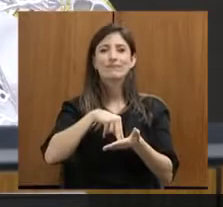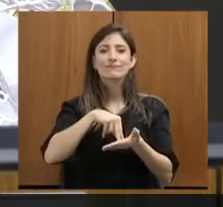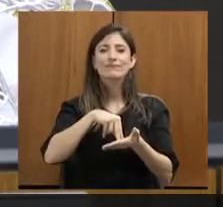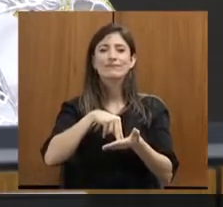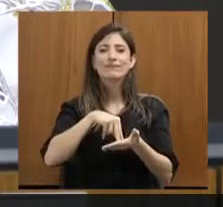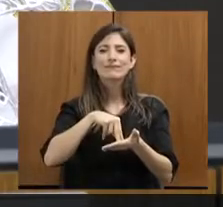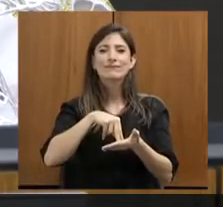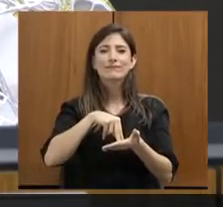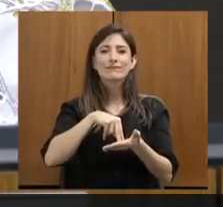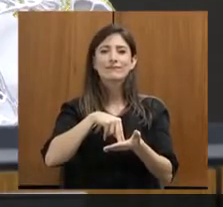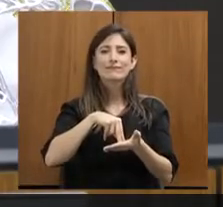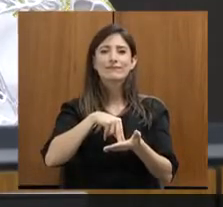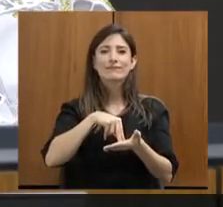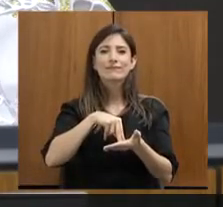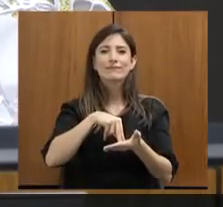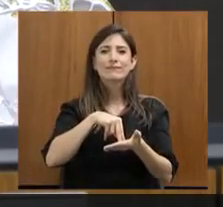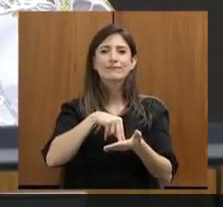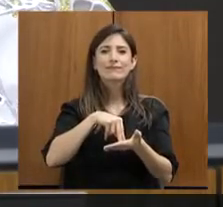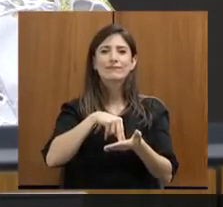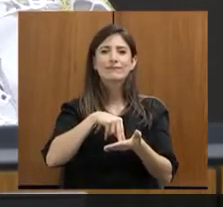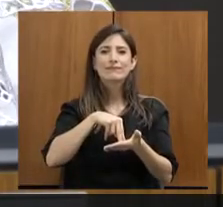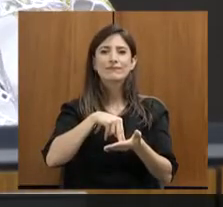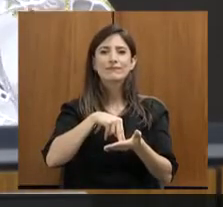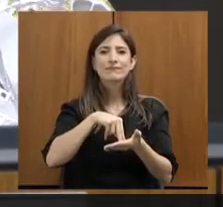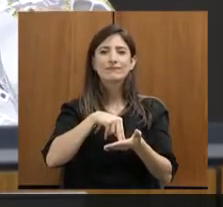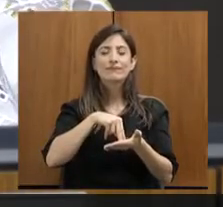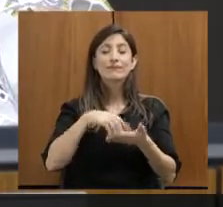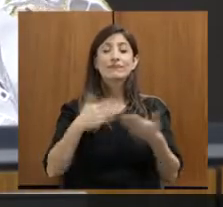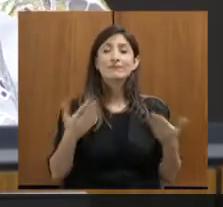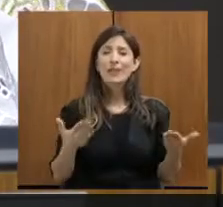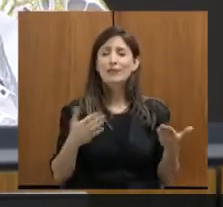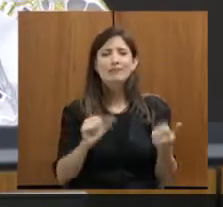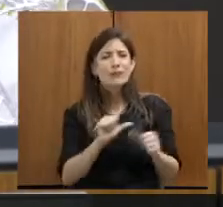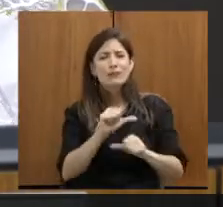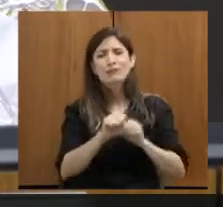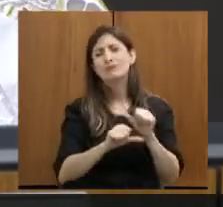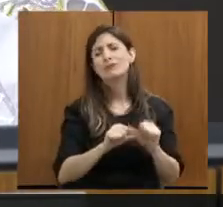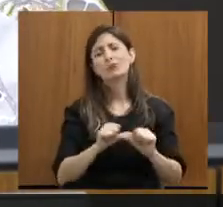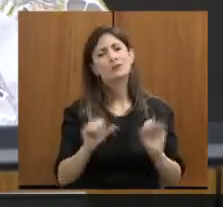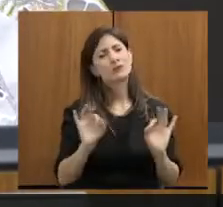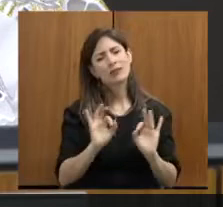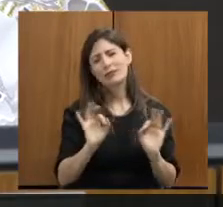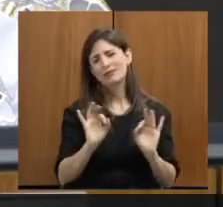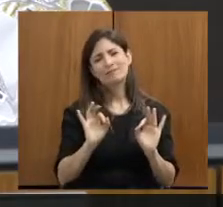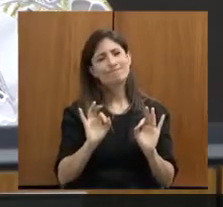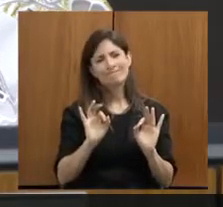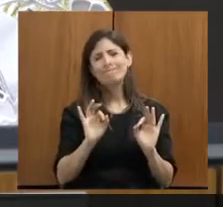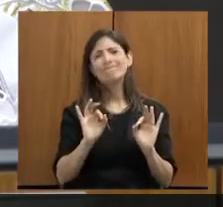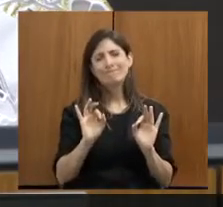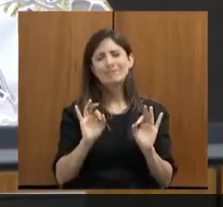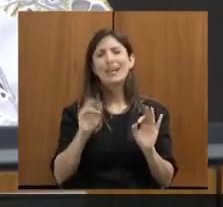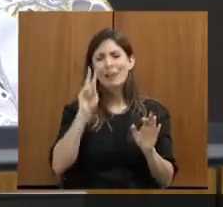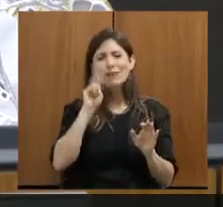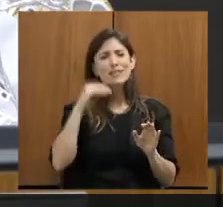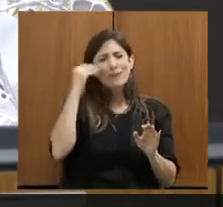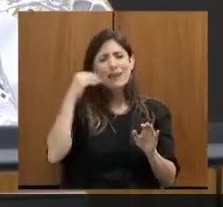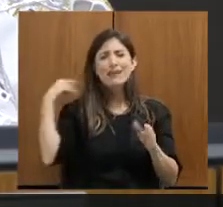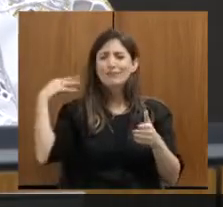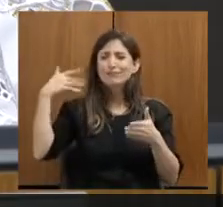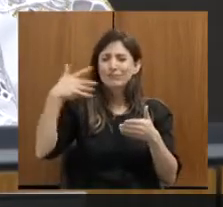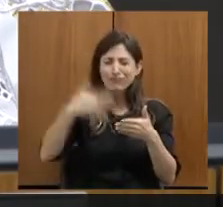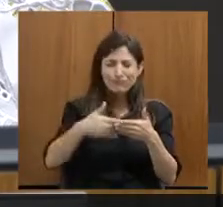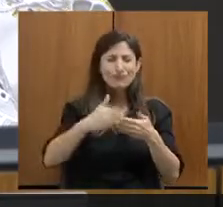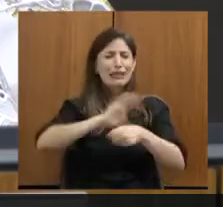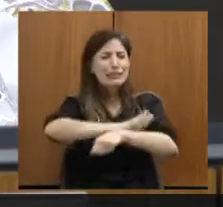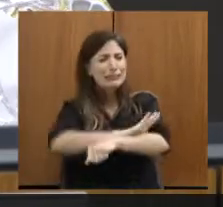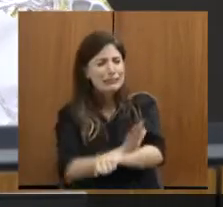então assim isso não mudou nada não não houve mudança